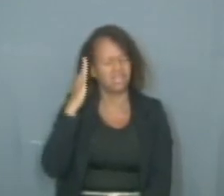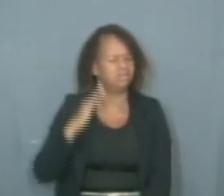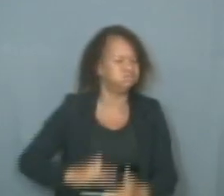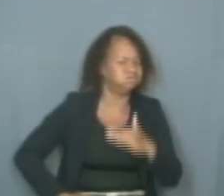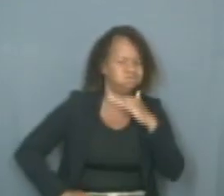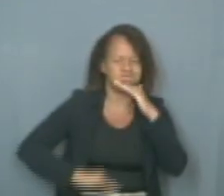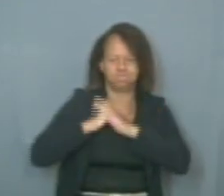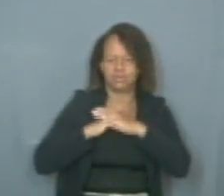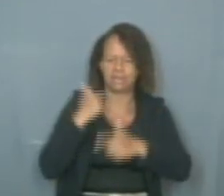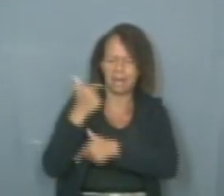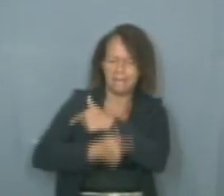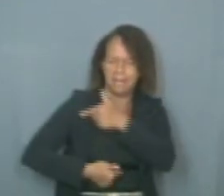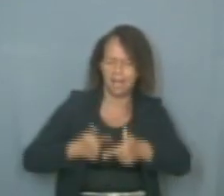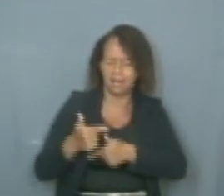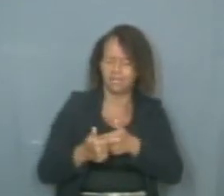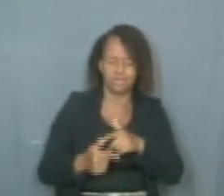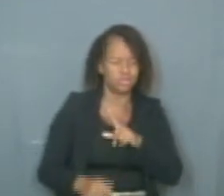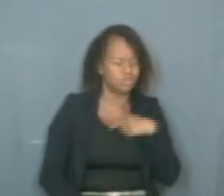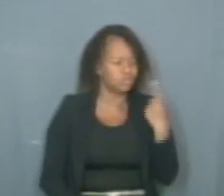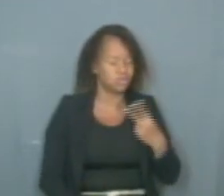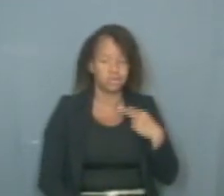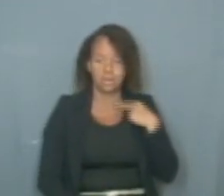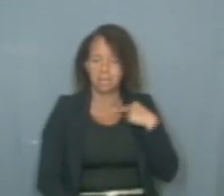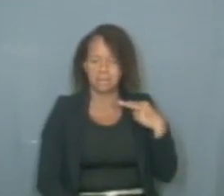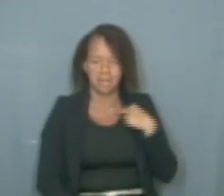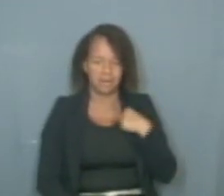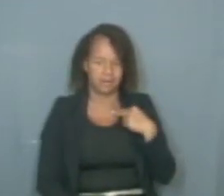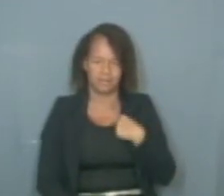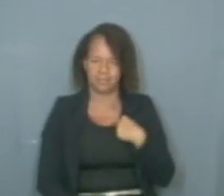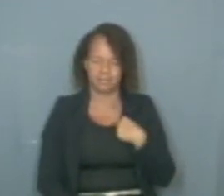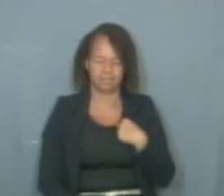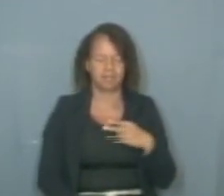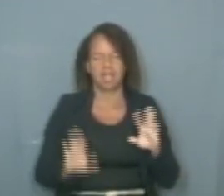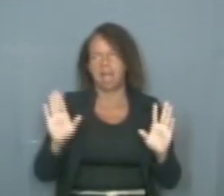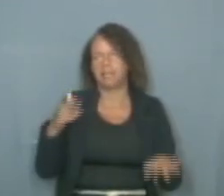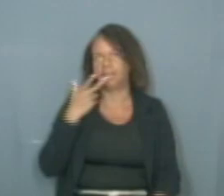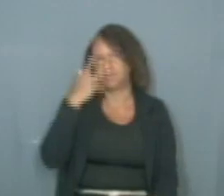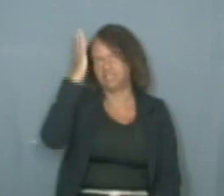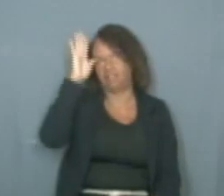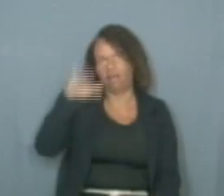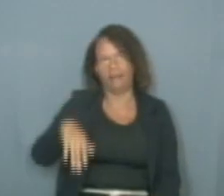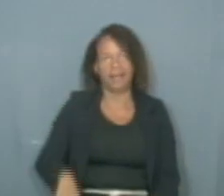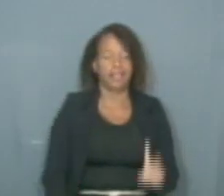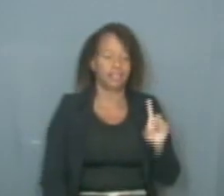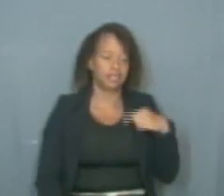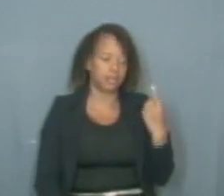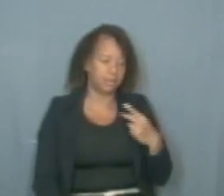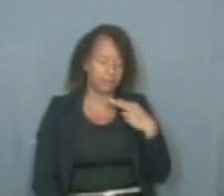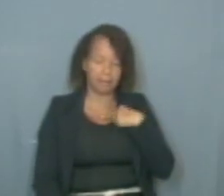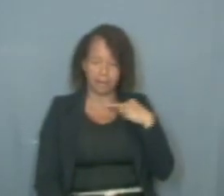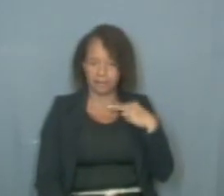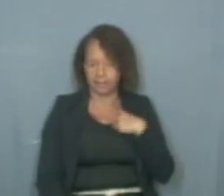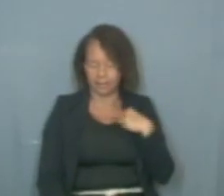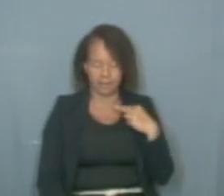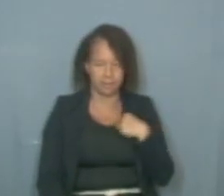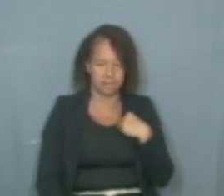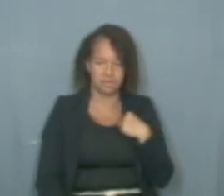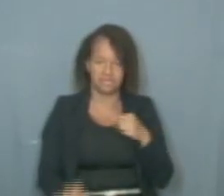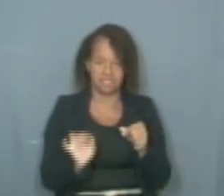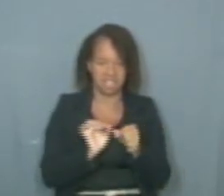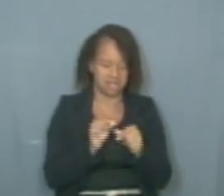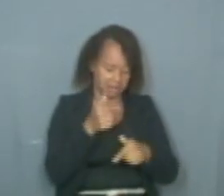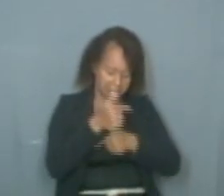excessivas jornadas. E a gente não pode. Aí muita gente diz, nós não podemos